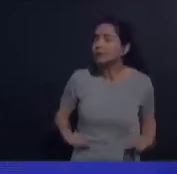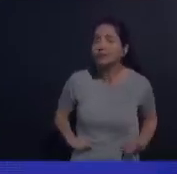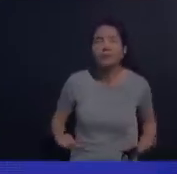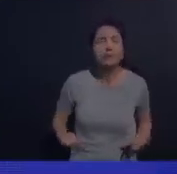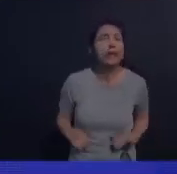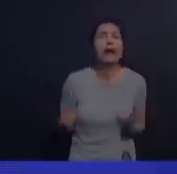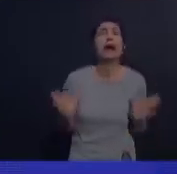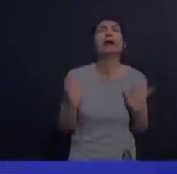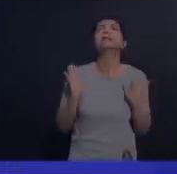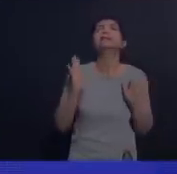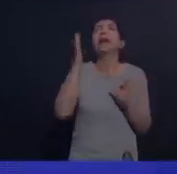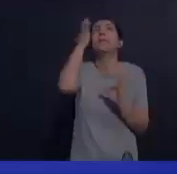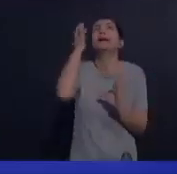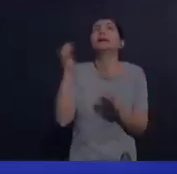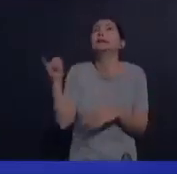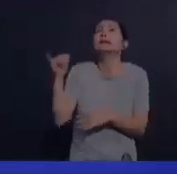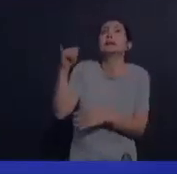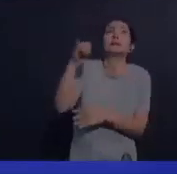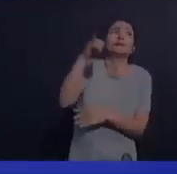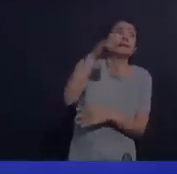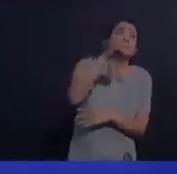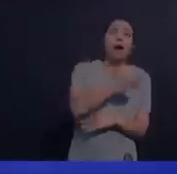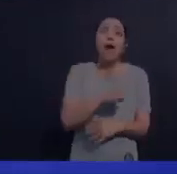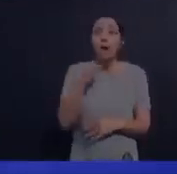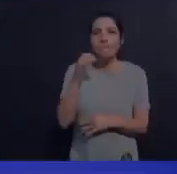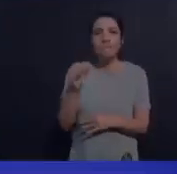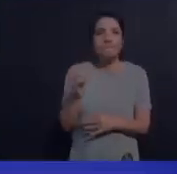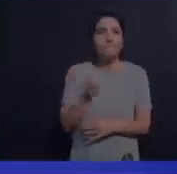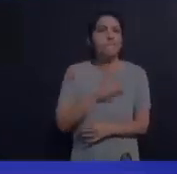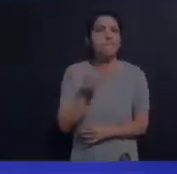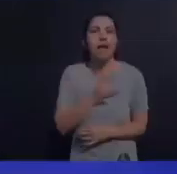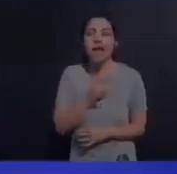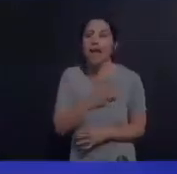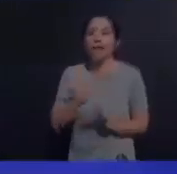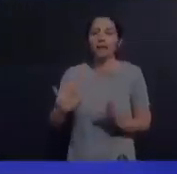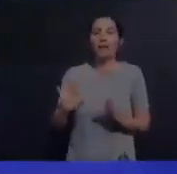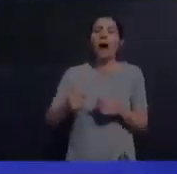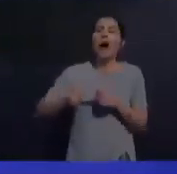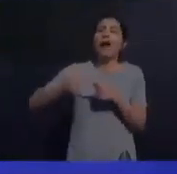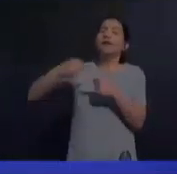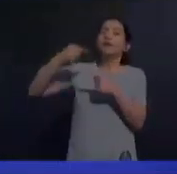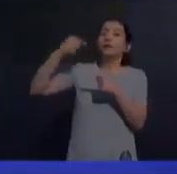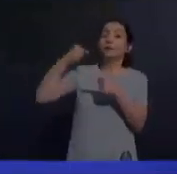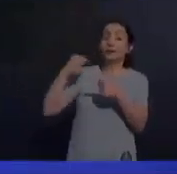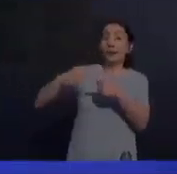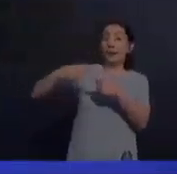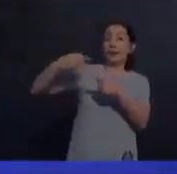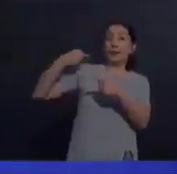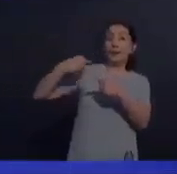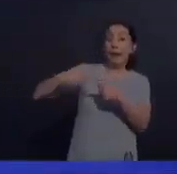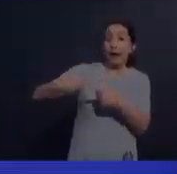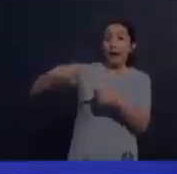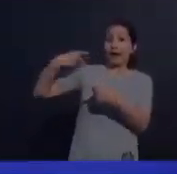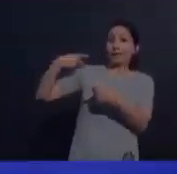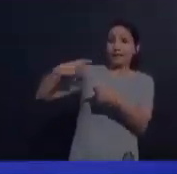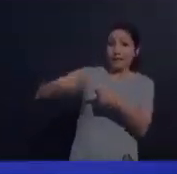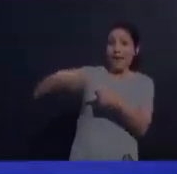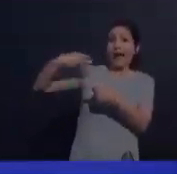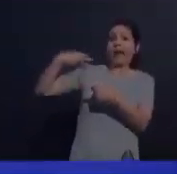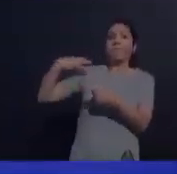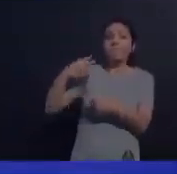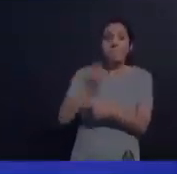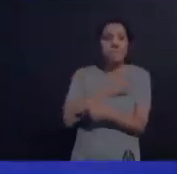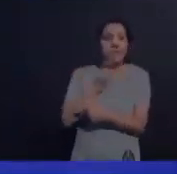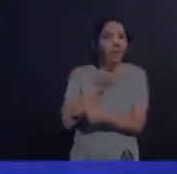entrar dentro do avião quando o avião ea sair não eu já comia já começava a ter